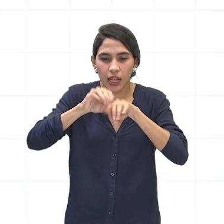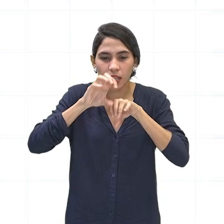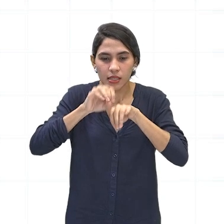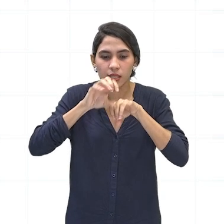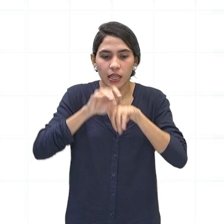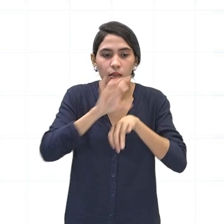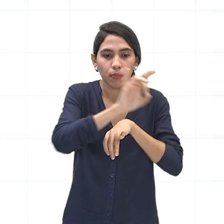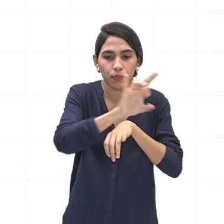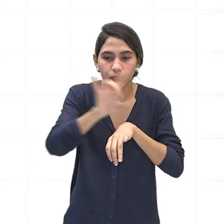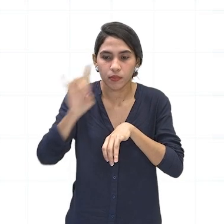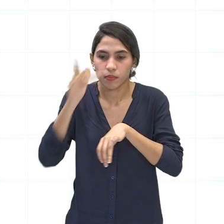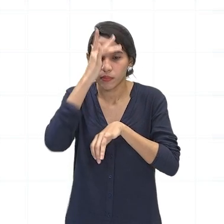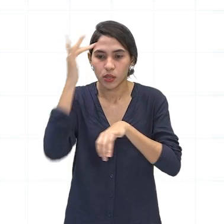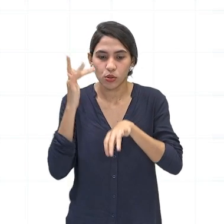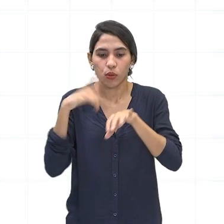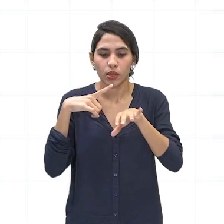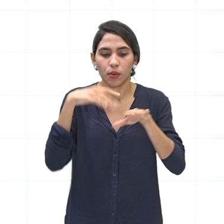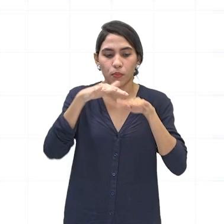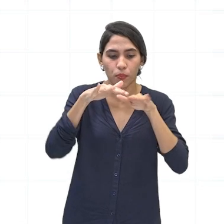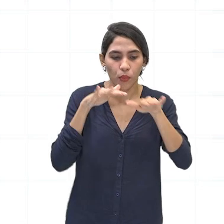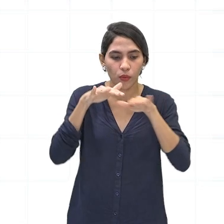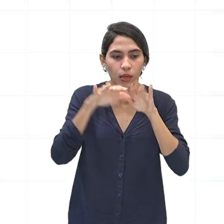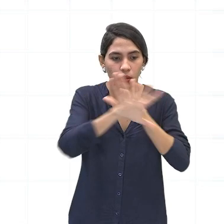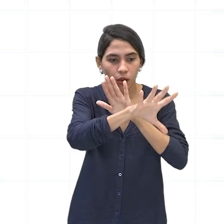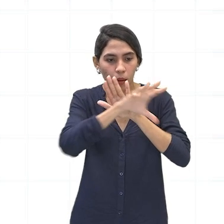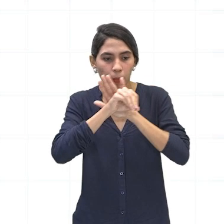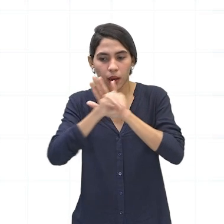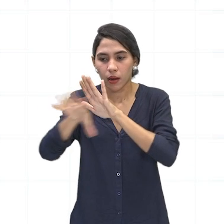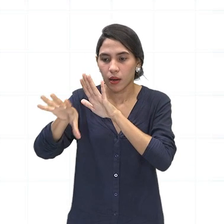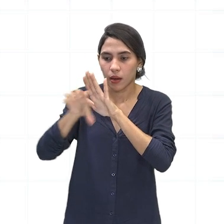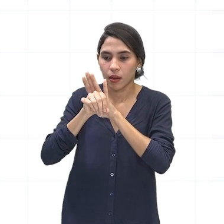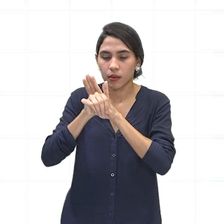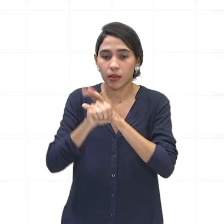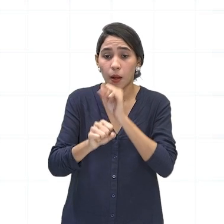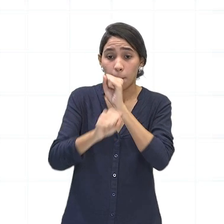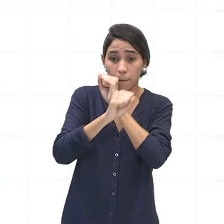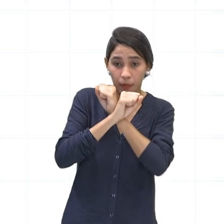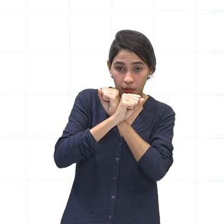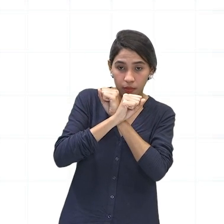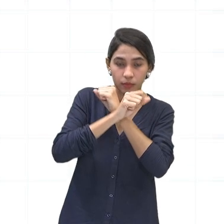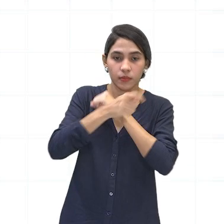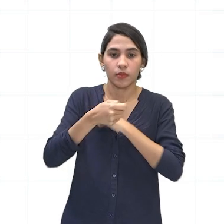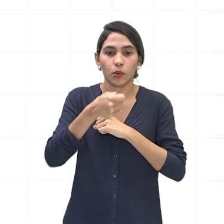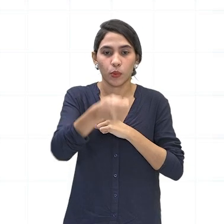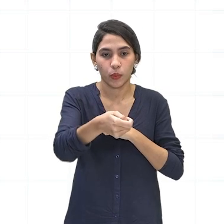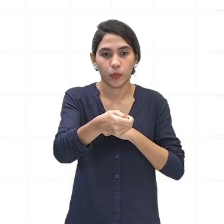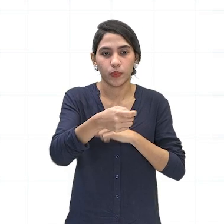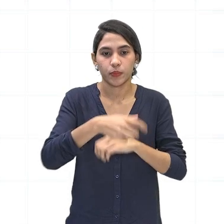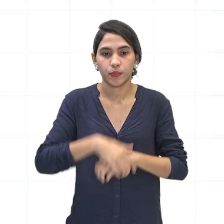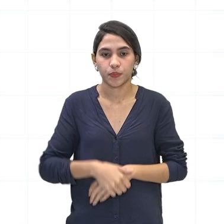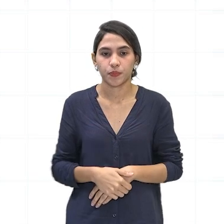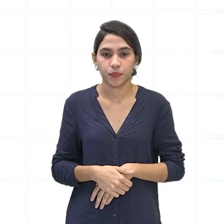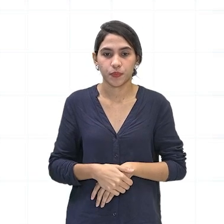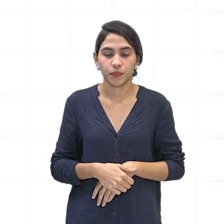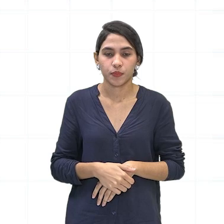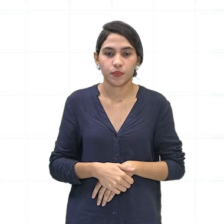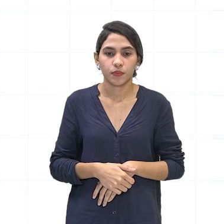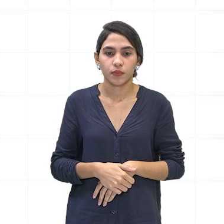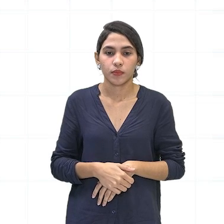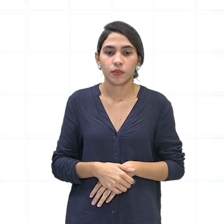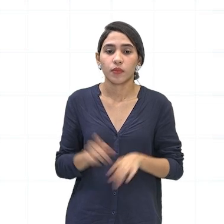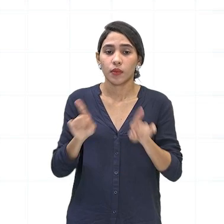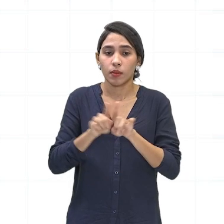um vai fazer um movimento, né, de ataque e de defesa. Falando um pouquinho